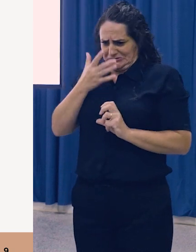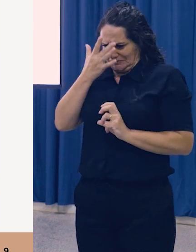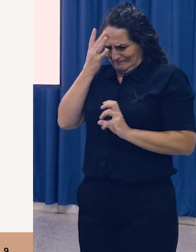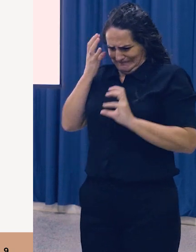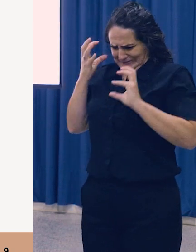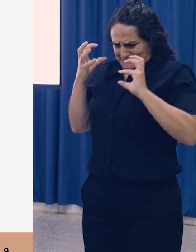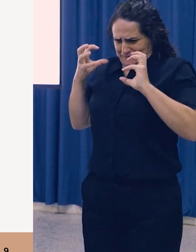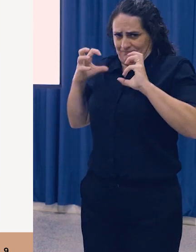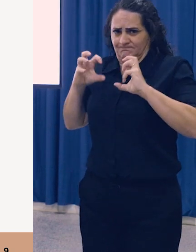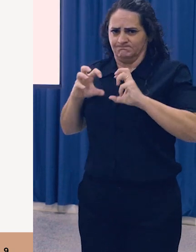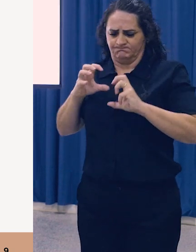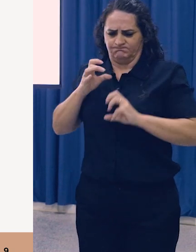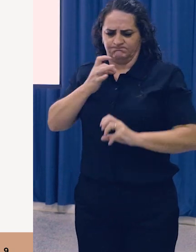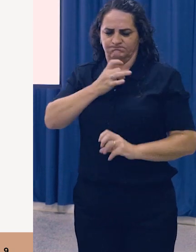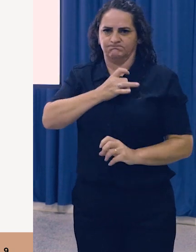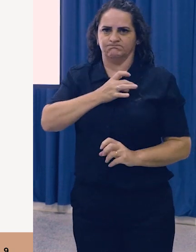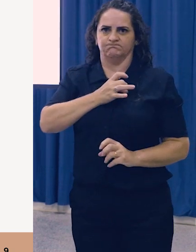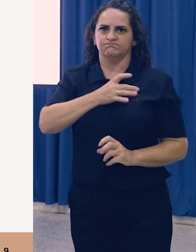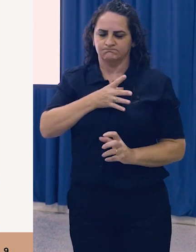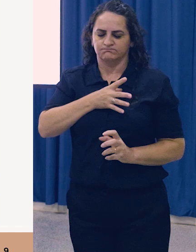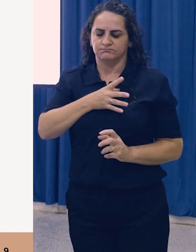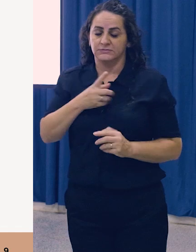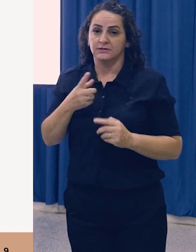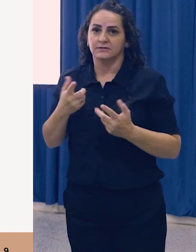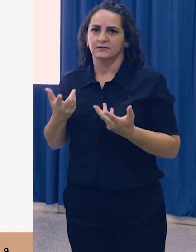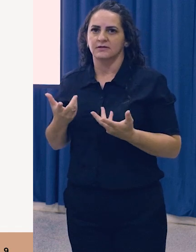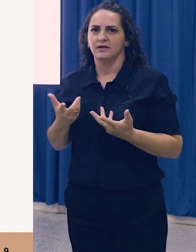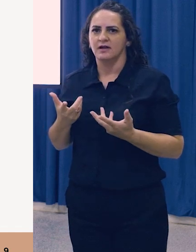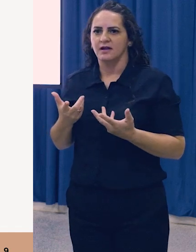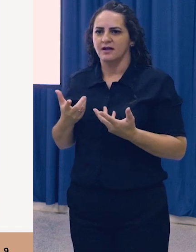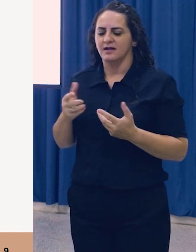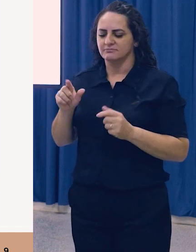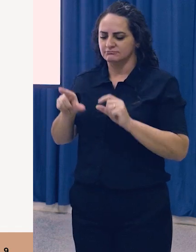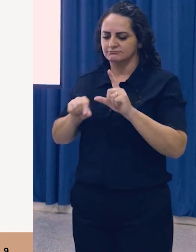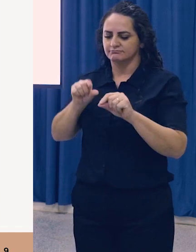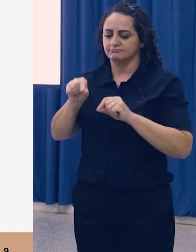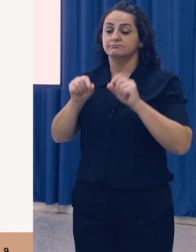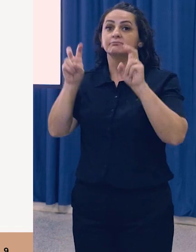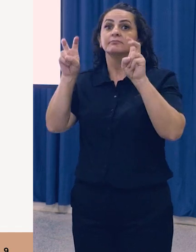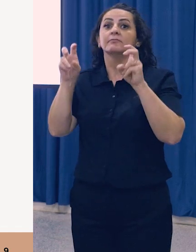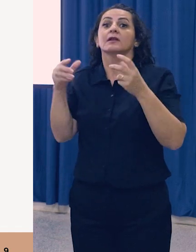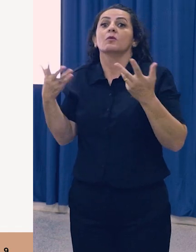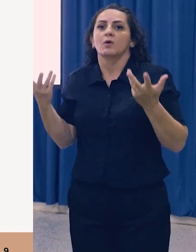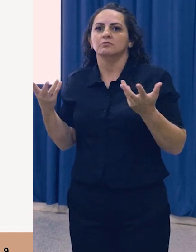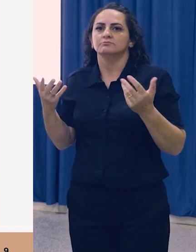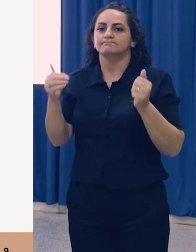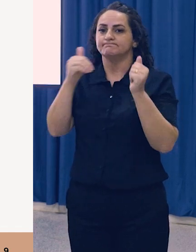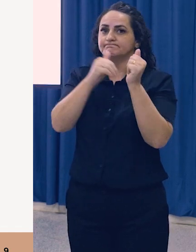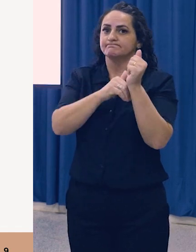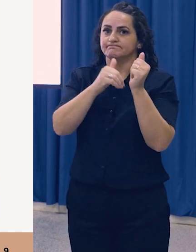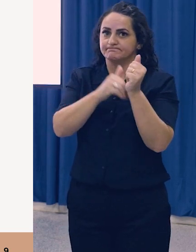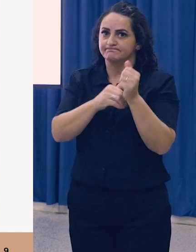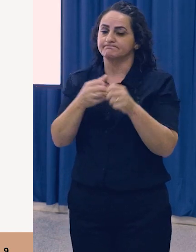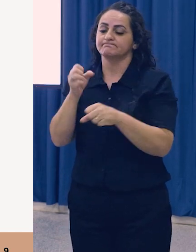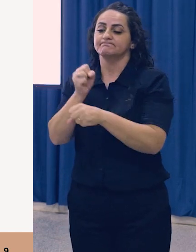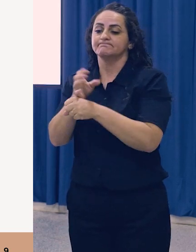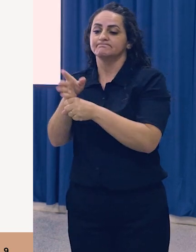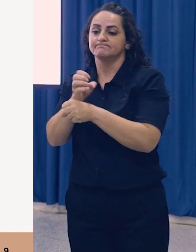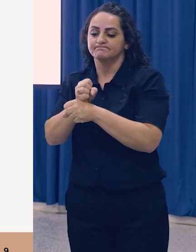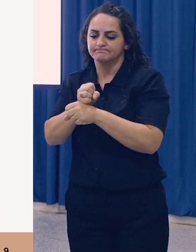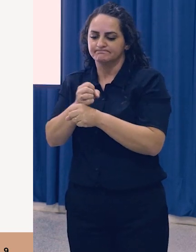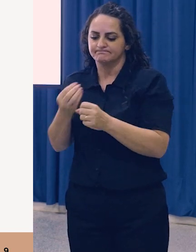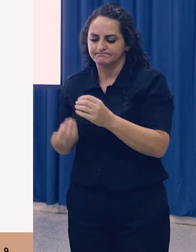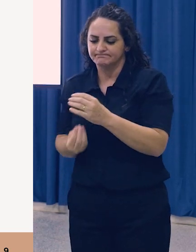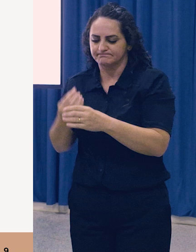um filme de terror. E com isso a gente separou esses seguintes temas, né? Segredo, batata,